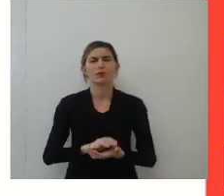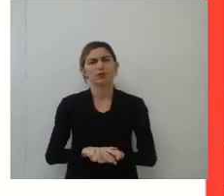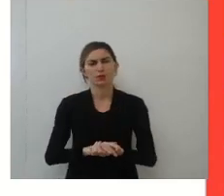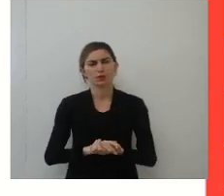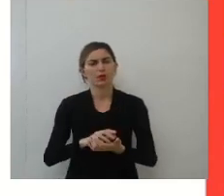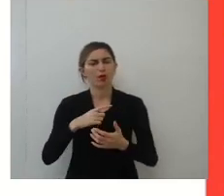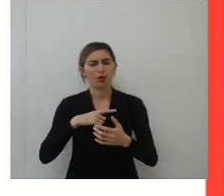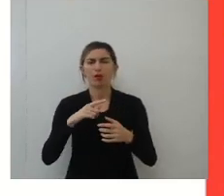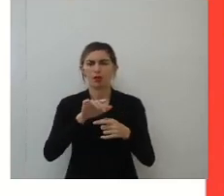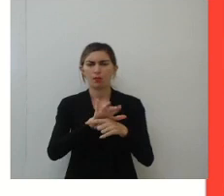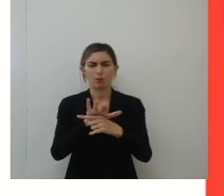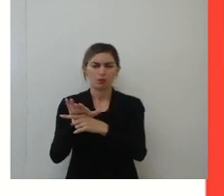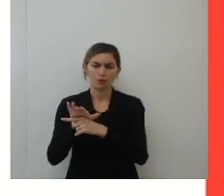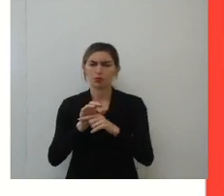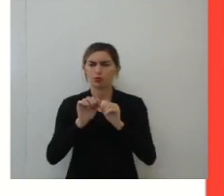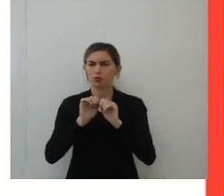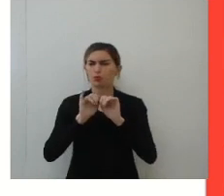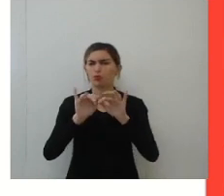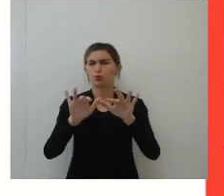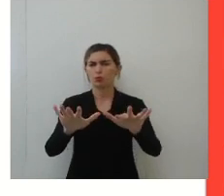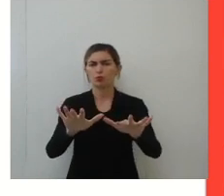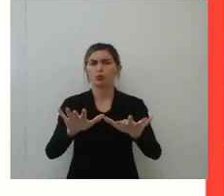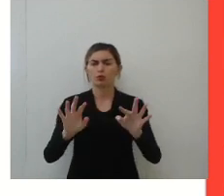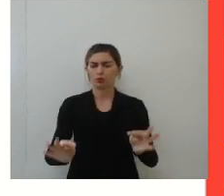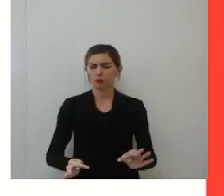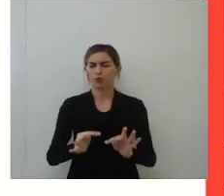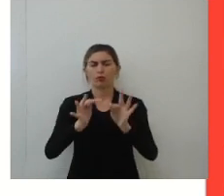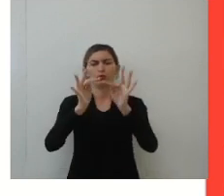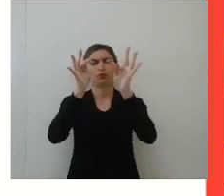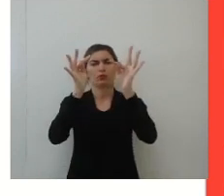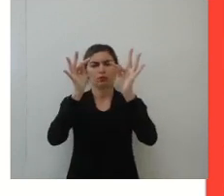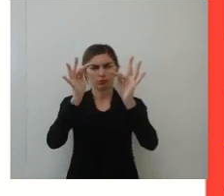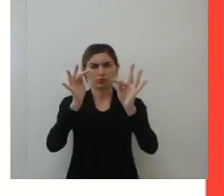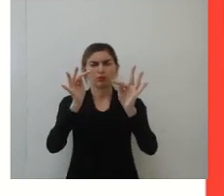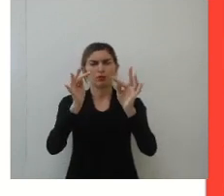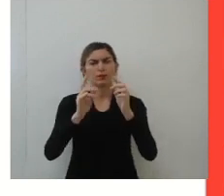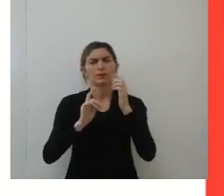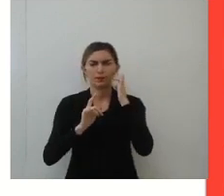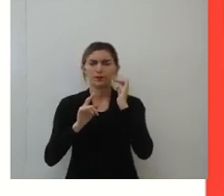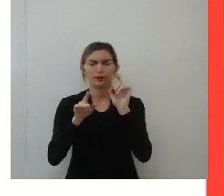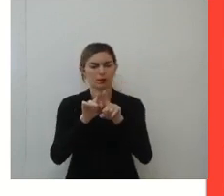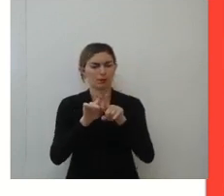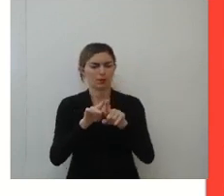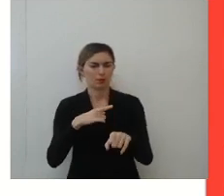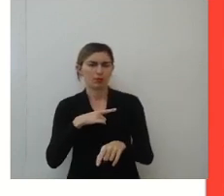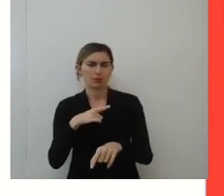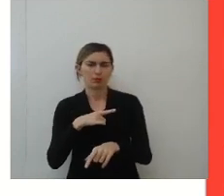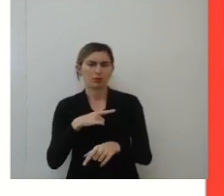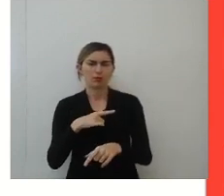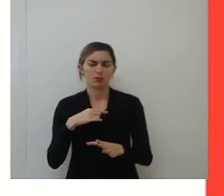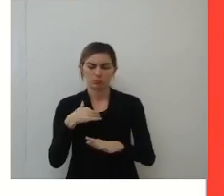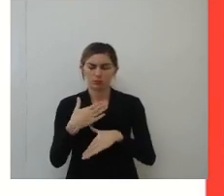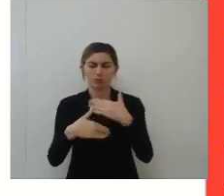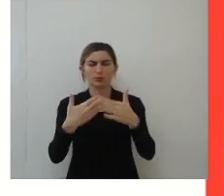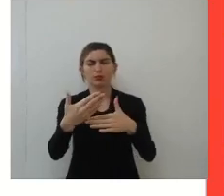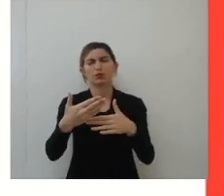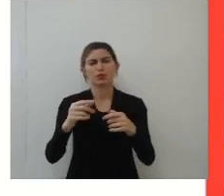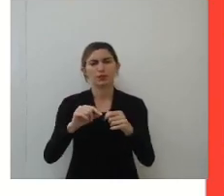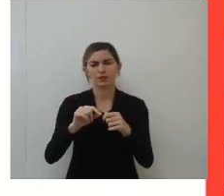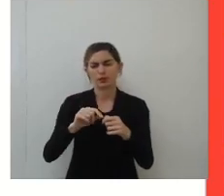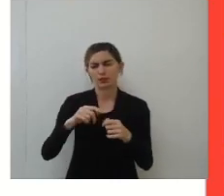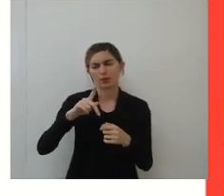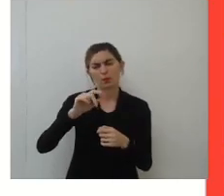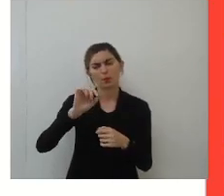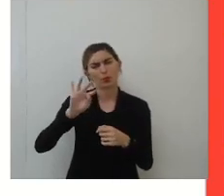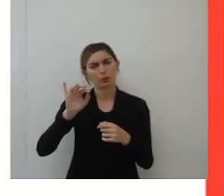um mecanismo de difusão e de inserção da tecnologia. A gente vai ter ali o processo de produção de